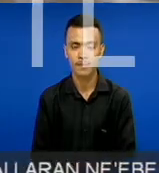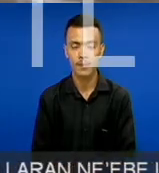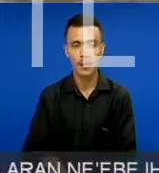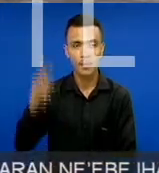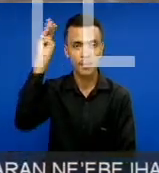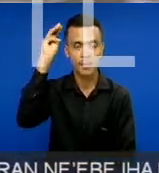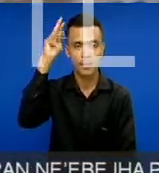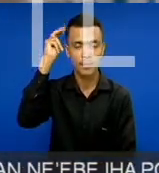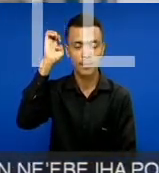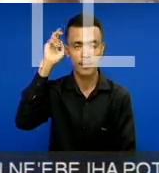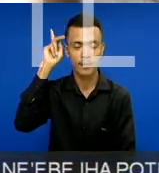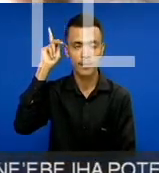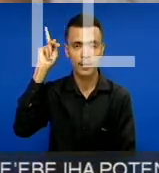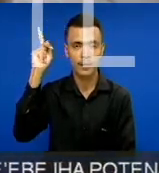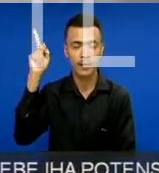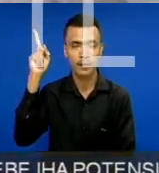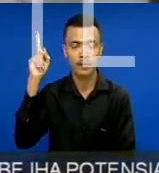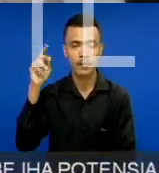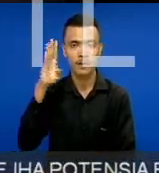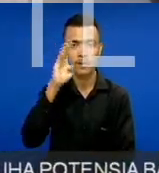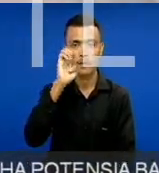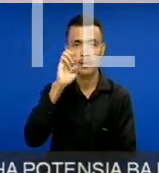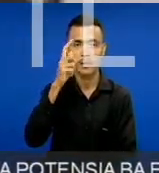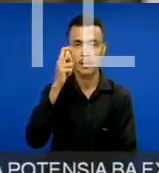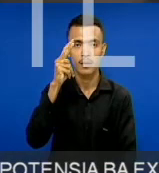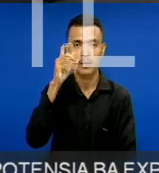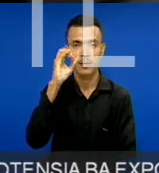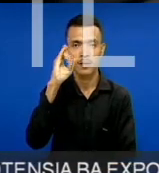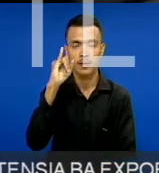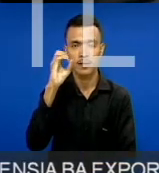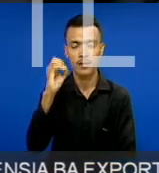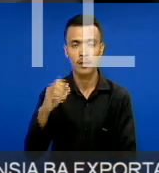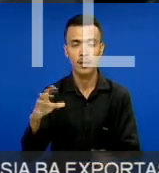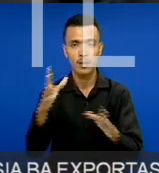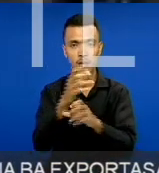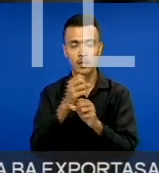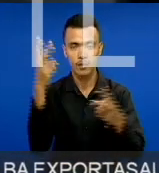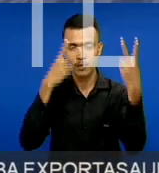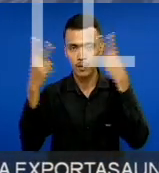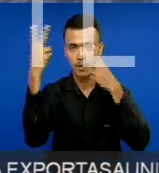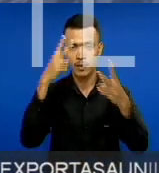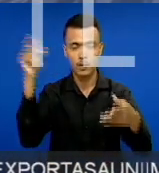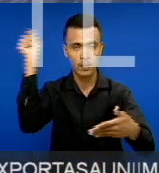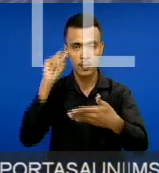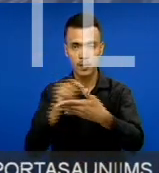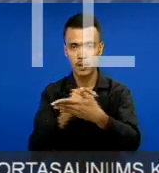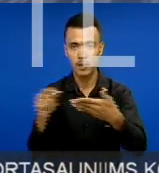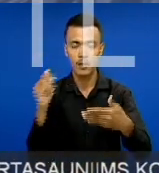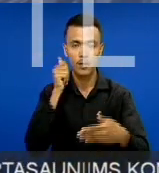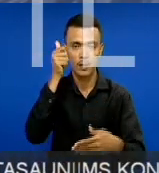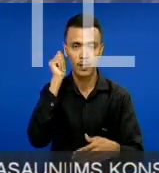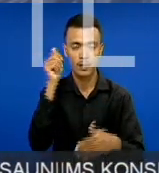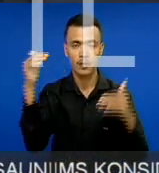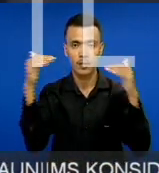Ministro Negócios Estrangeiros na Cooperação, Bendito dos Santos Freitas, em uma visita ao Secretário-Geral ASEAN, Cao Kim Houn, onde rala o